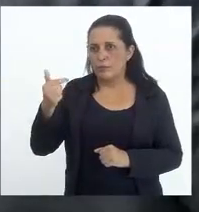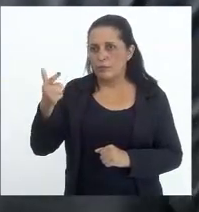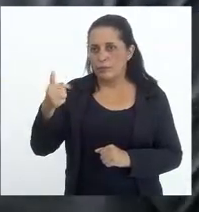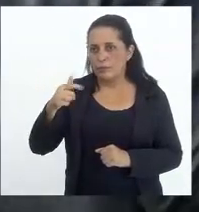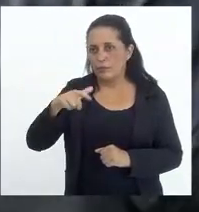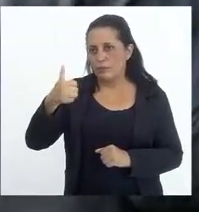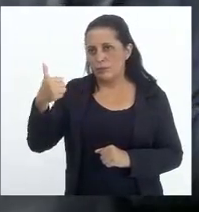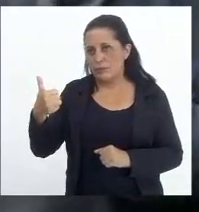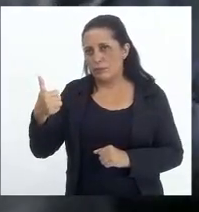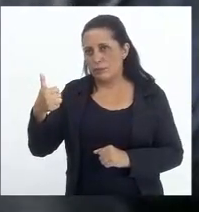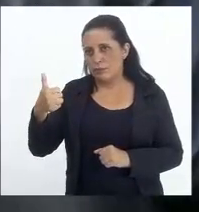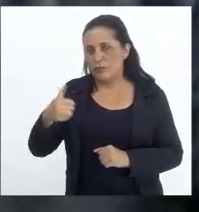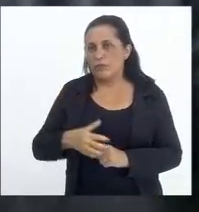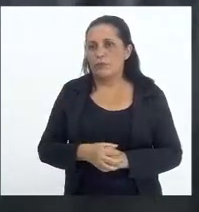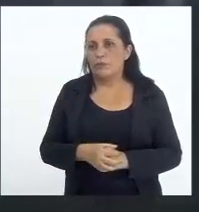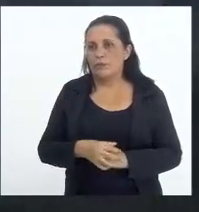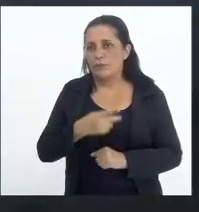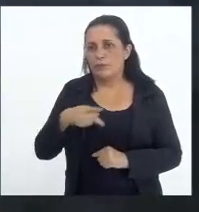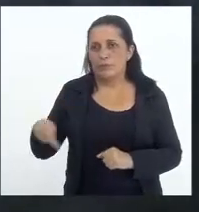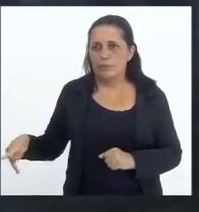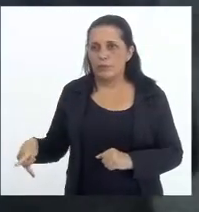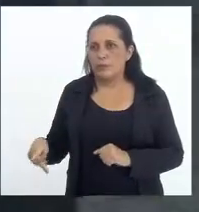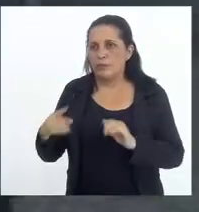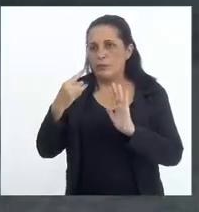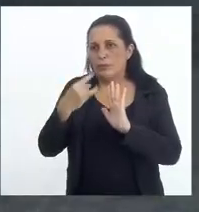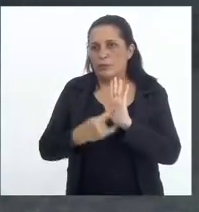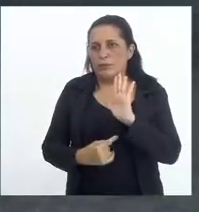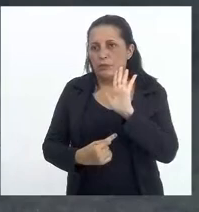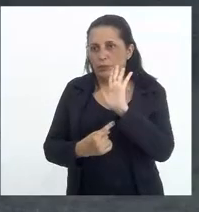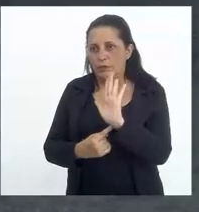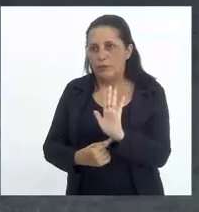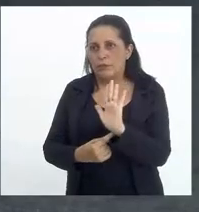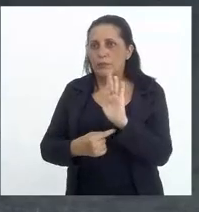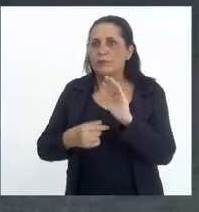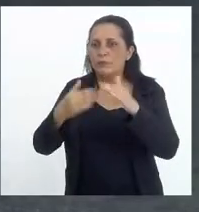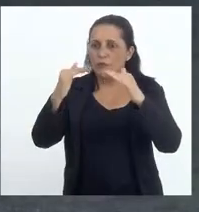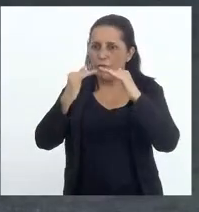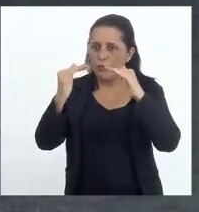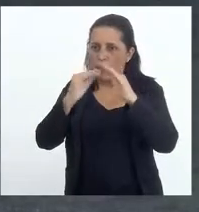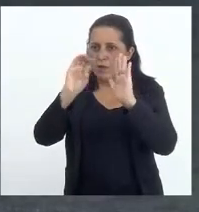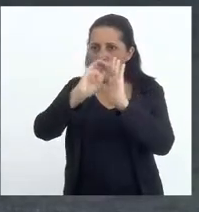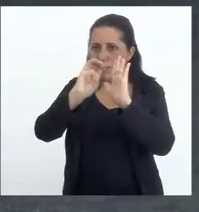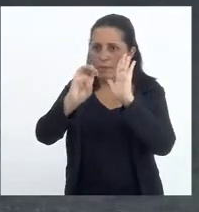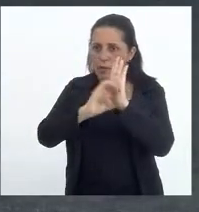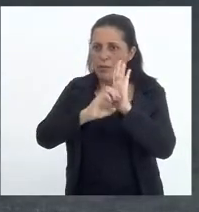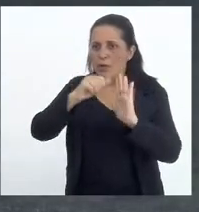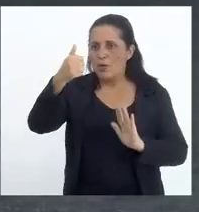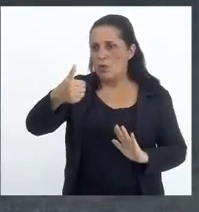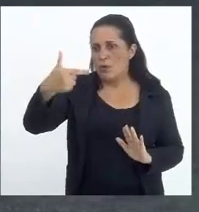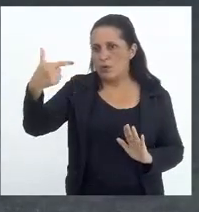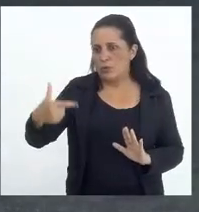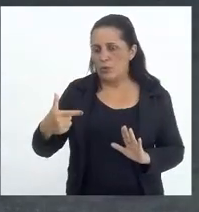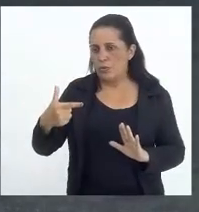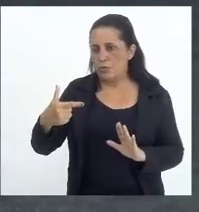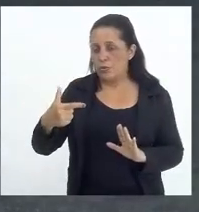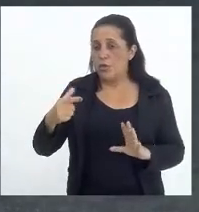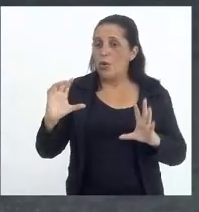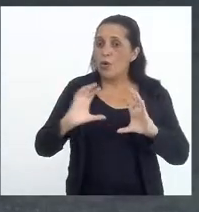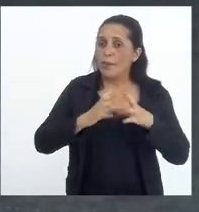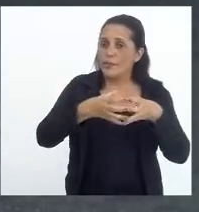§ 45.12/2021, senhor presidente. O parecer é favorável à emenda 1 e 2 da Comissão de